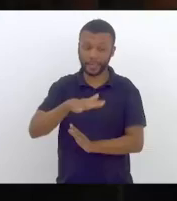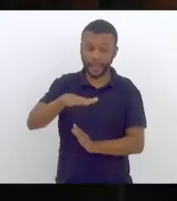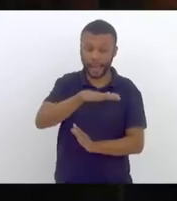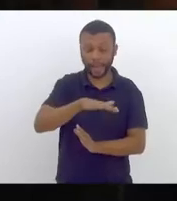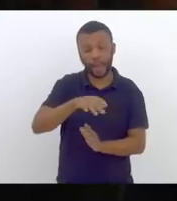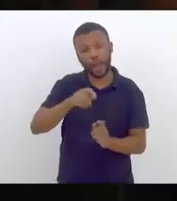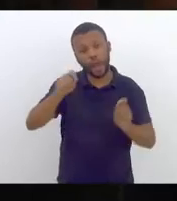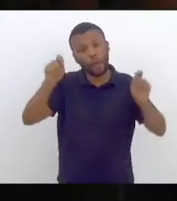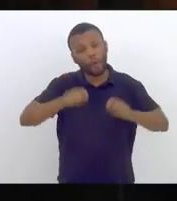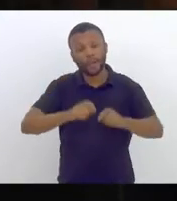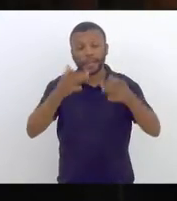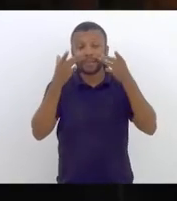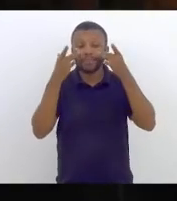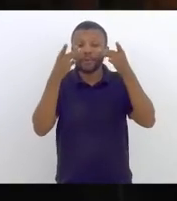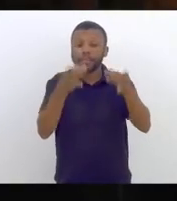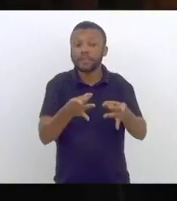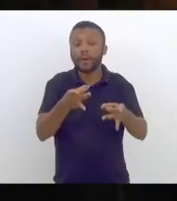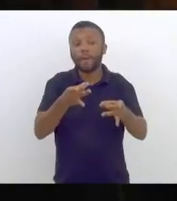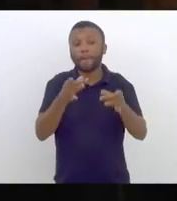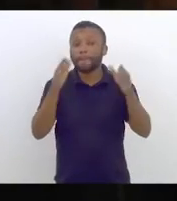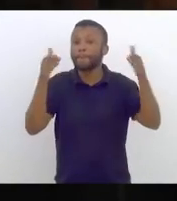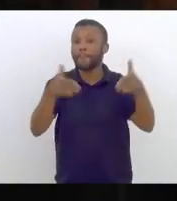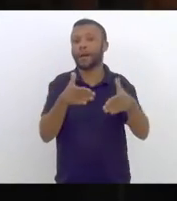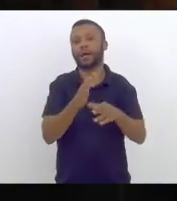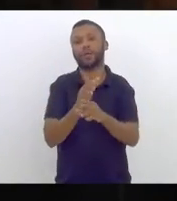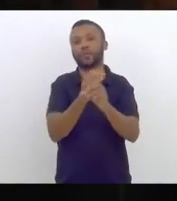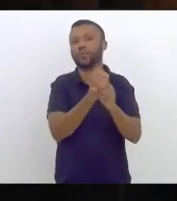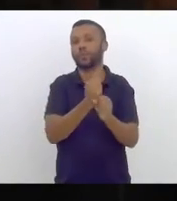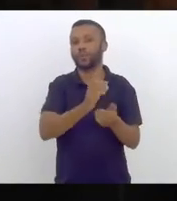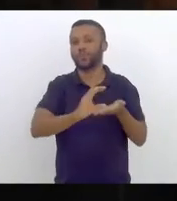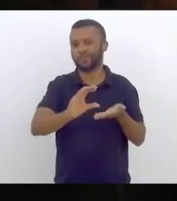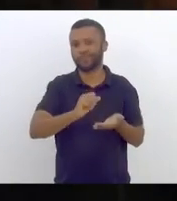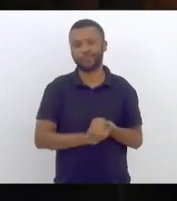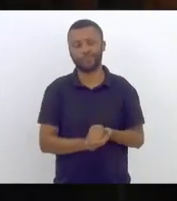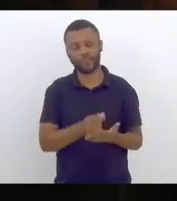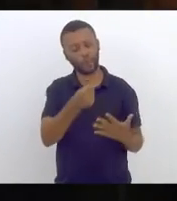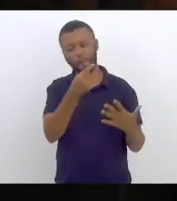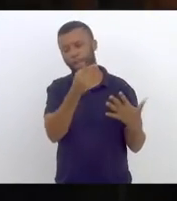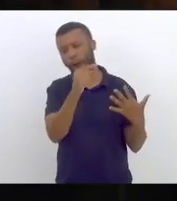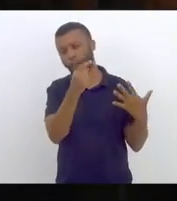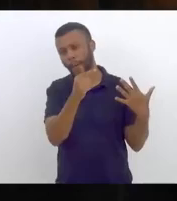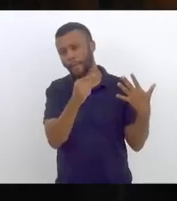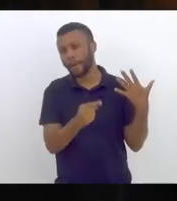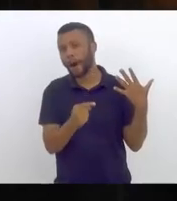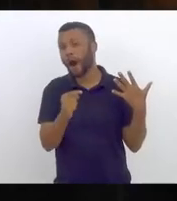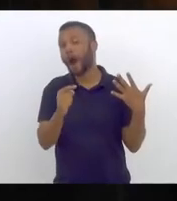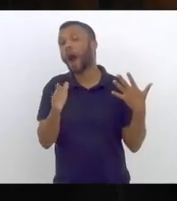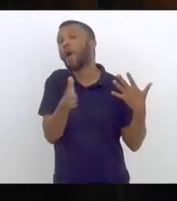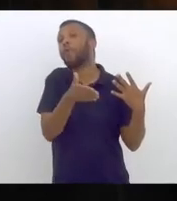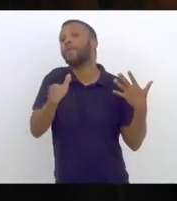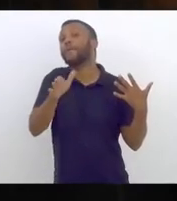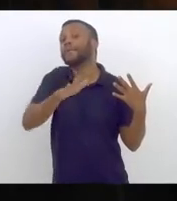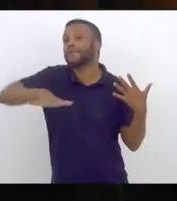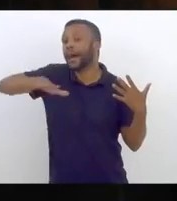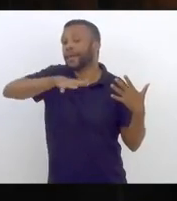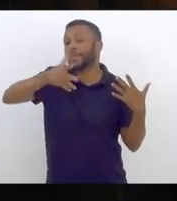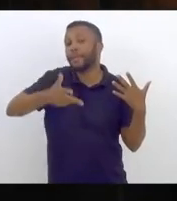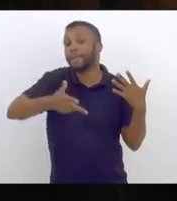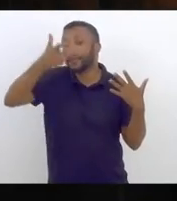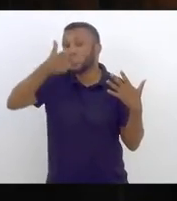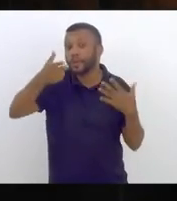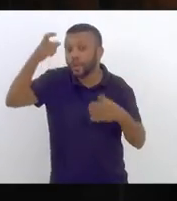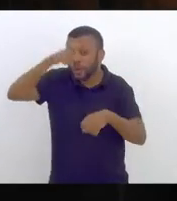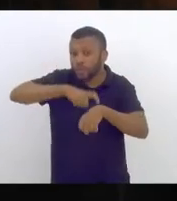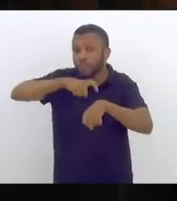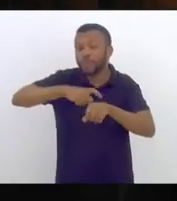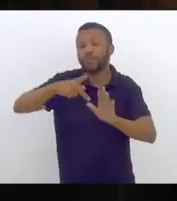prioridade orçamentária. E aí eu quero destacar algumas áreas que a gente pôde perceber já na piloa